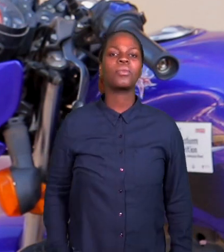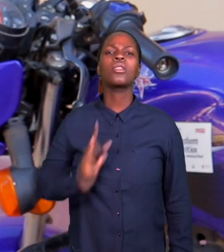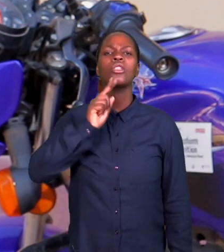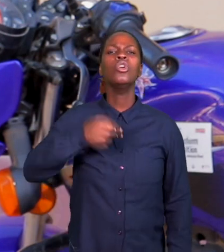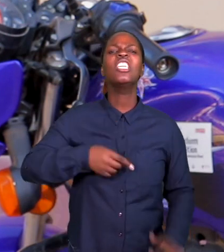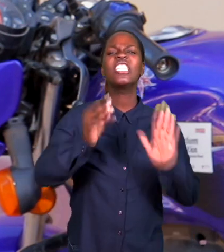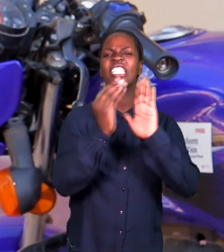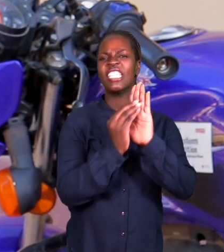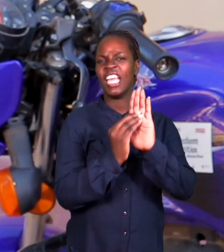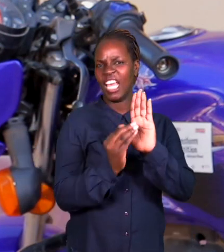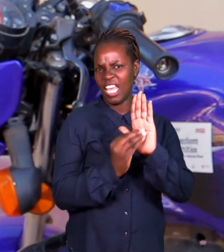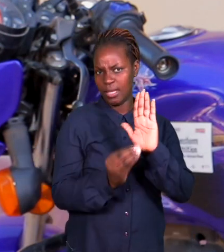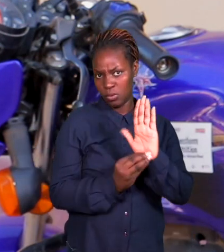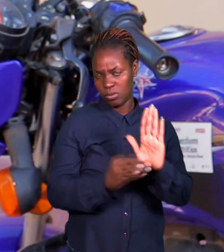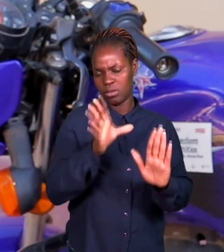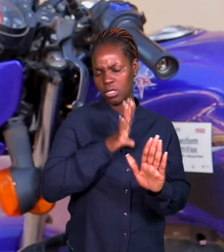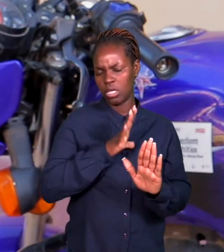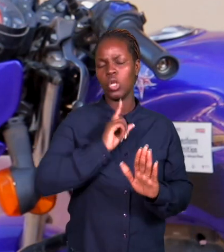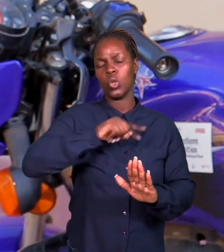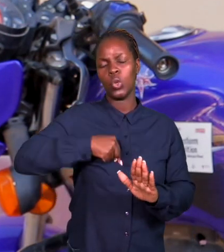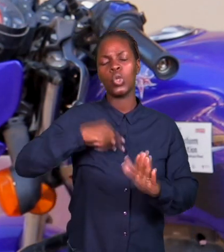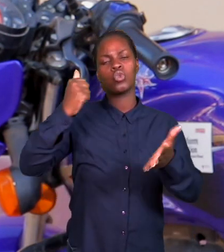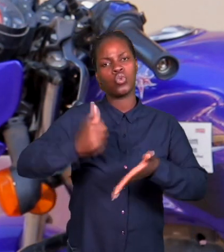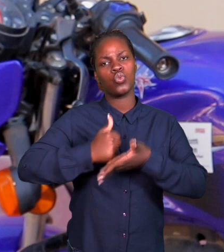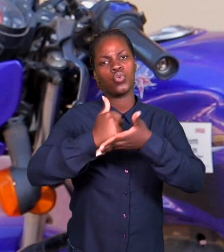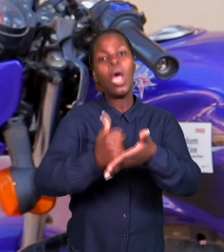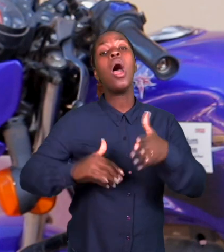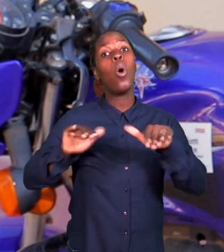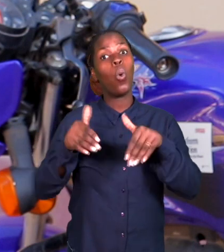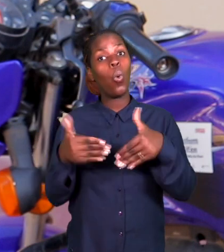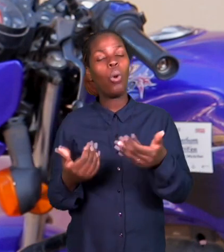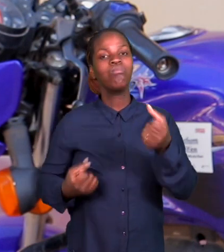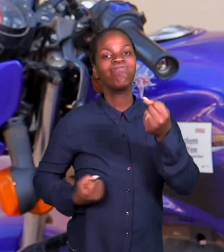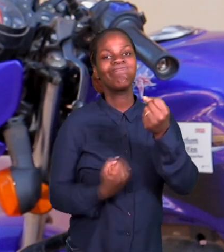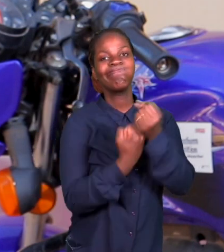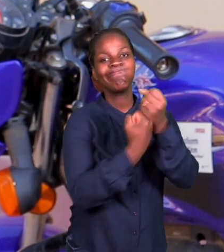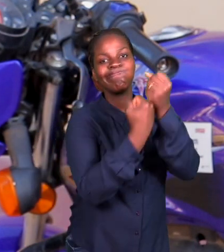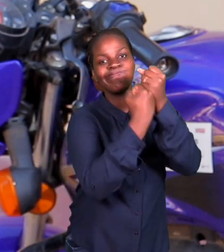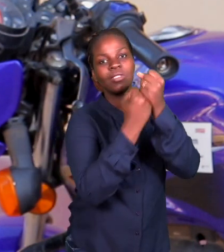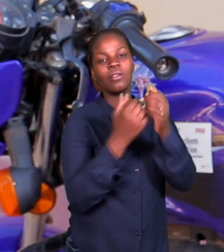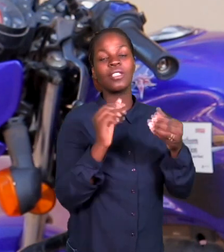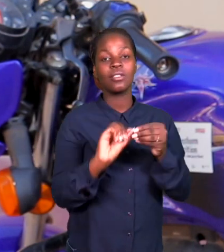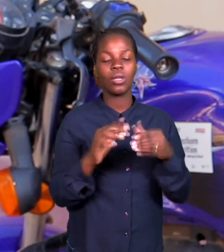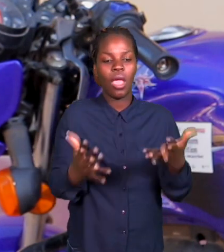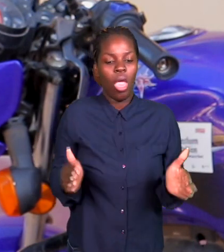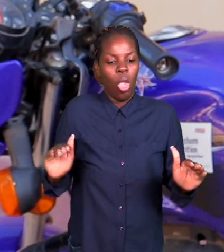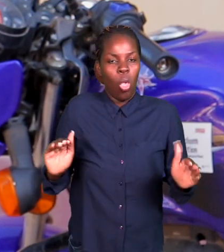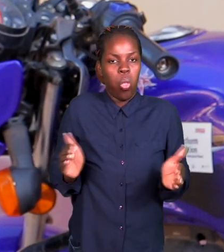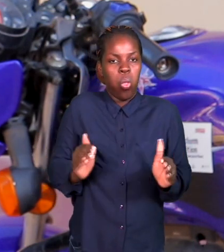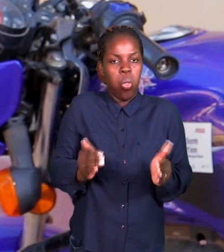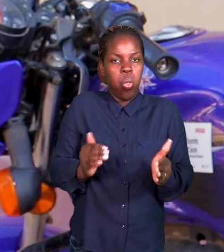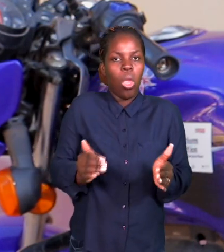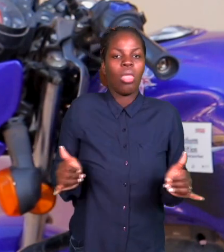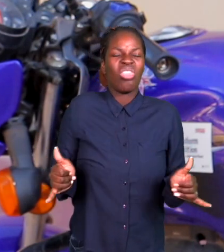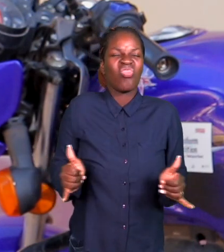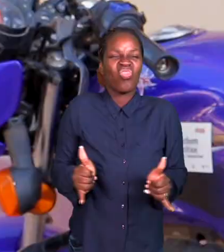as amostras e os indicadores que nós temos, estamos a tentar contribuir positivamente para a redução daquilo que